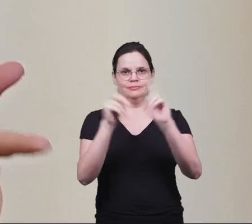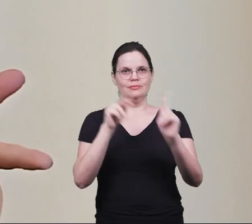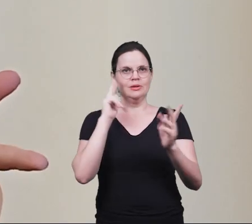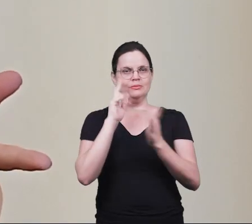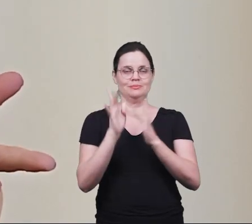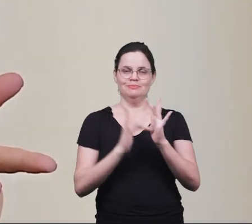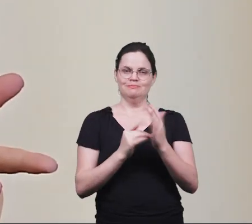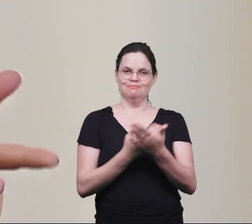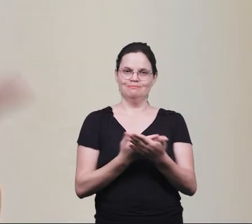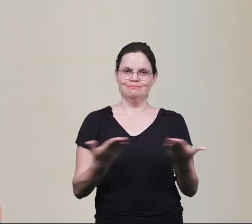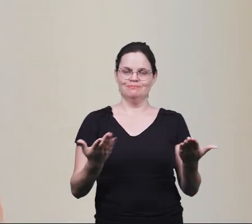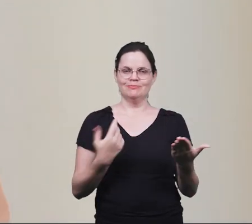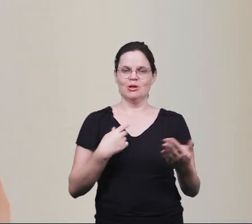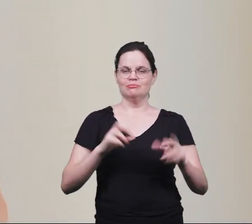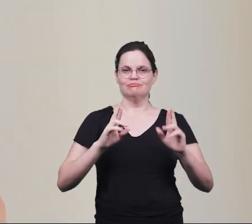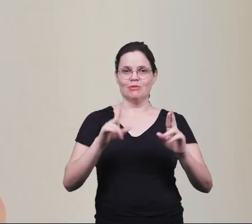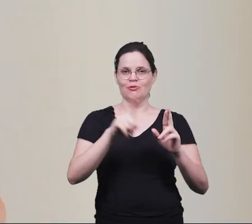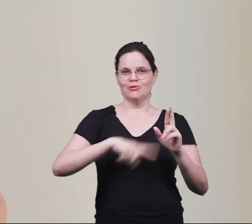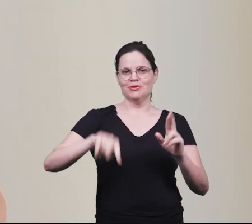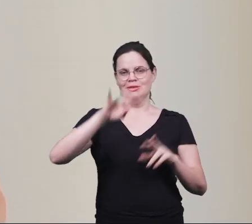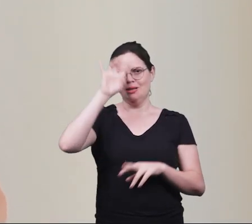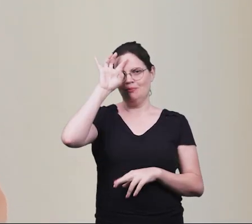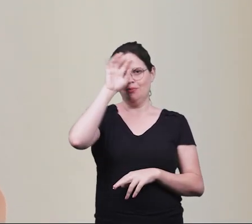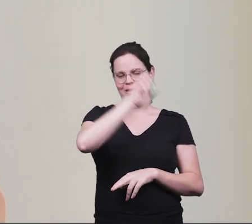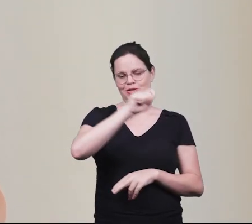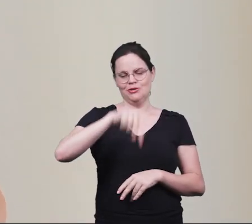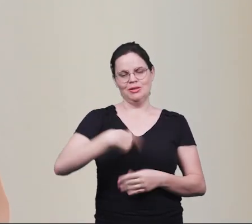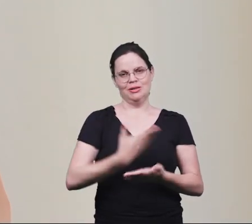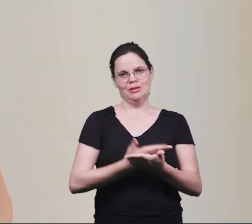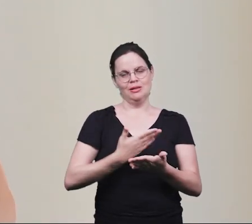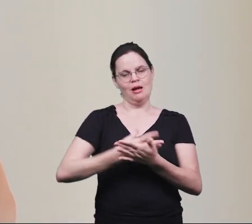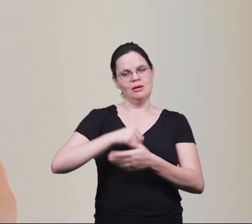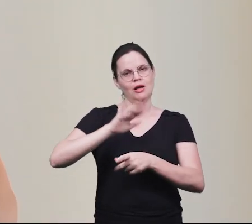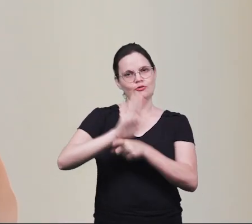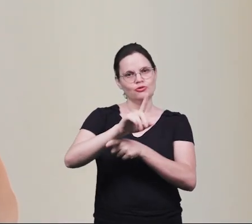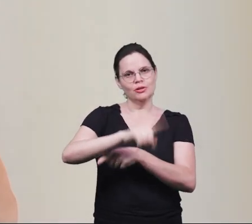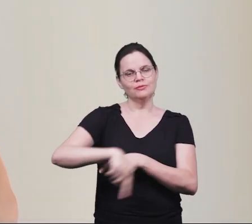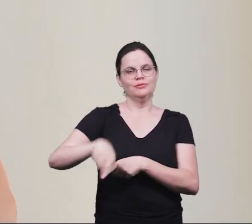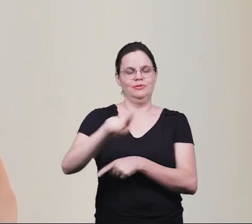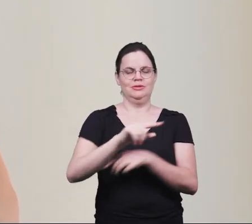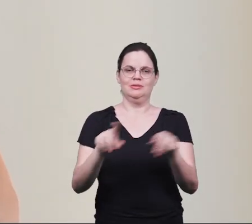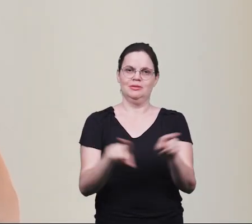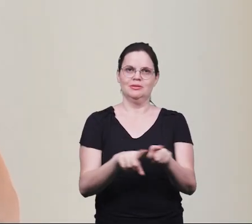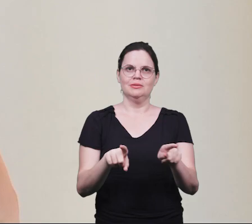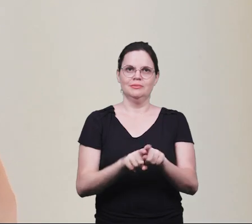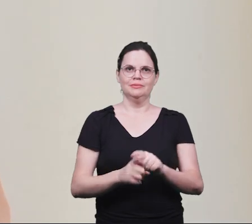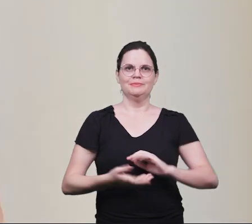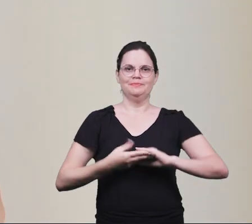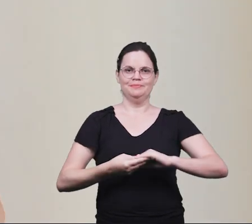desejo a todos a paz do Senhor, espero que essa aula tenha contribuído com as